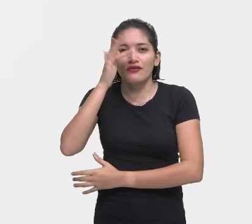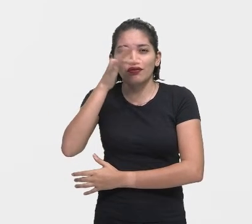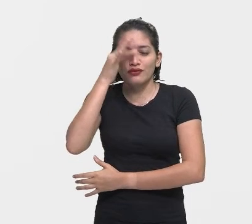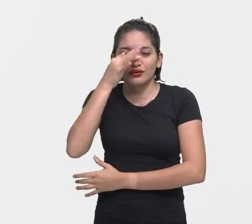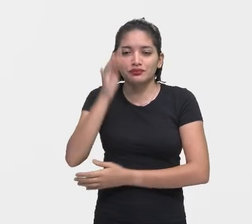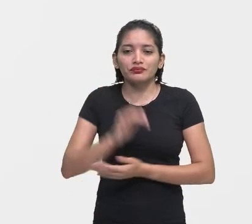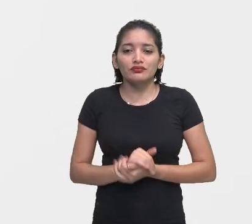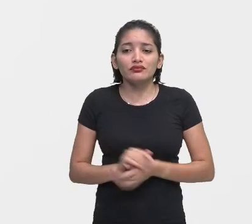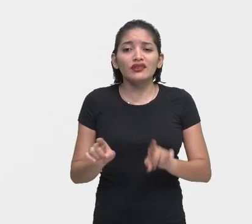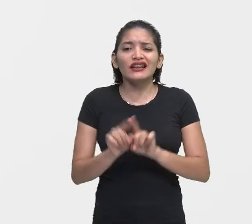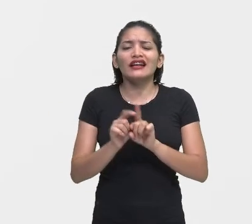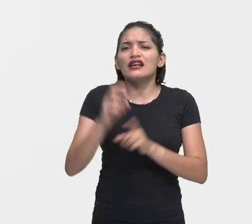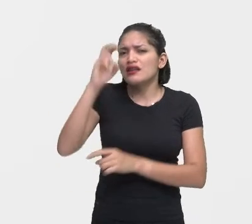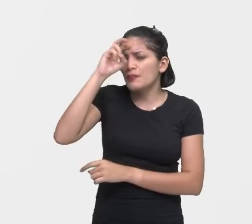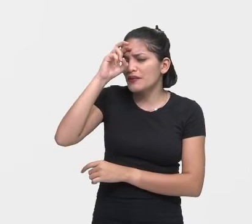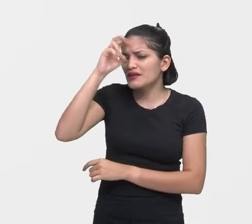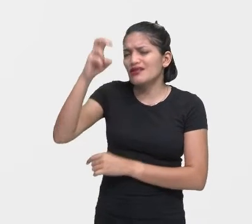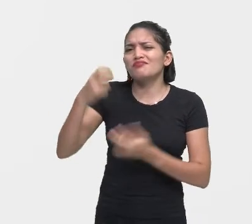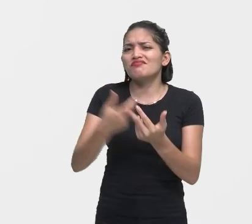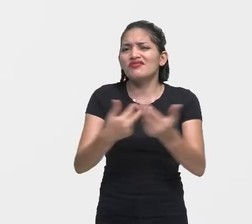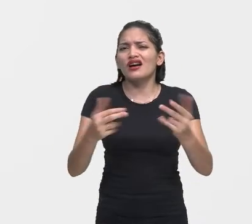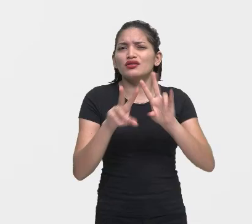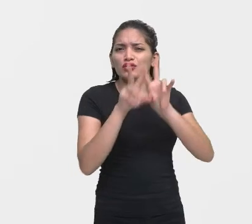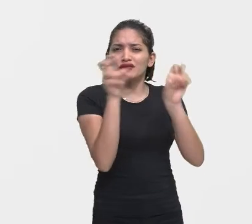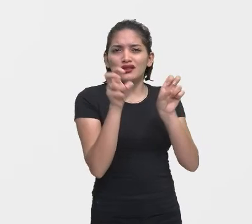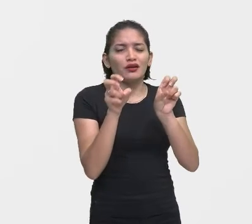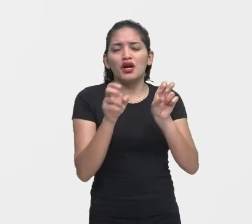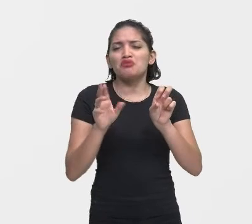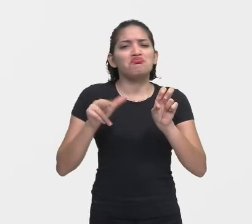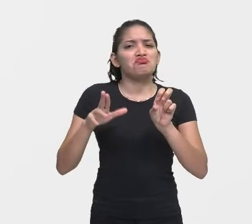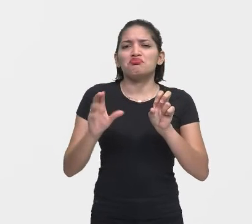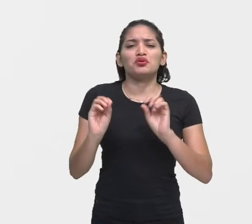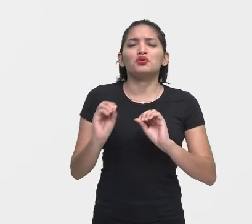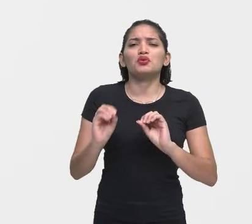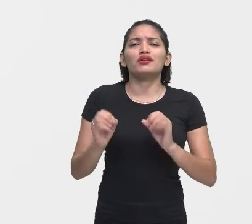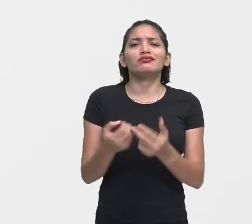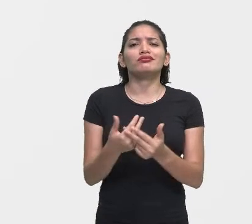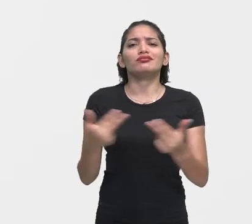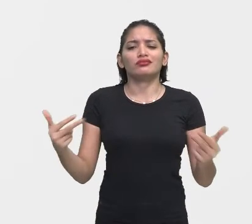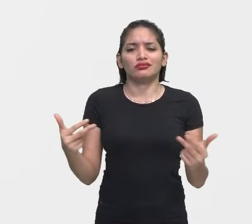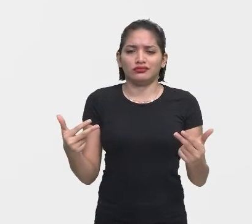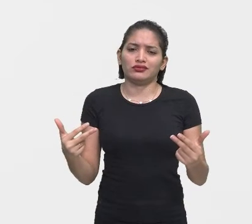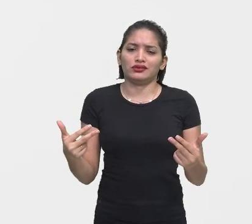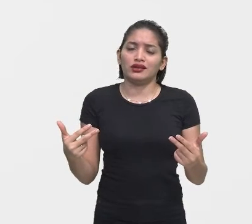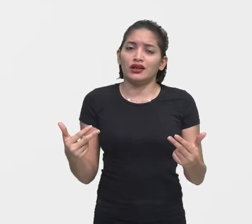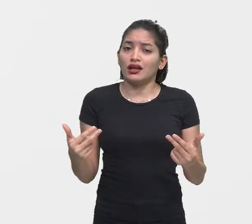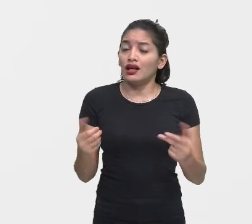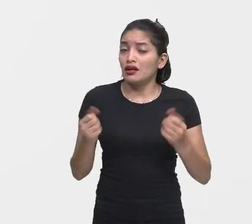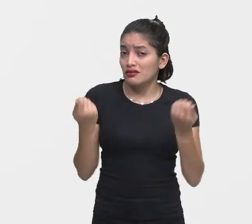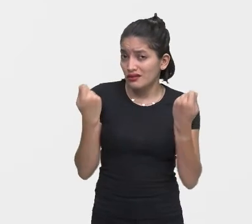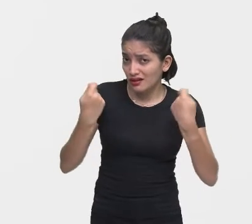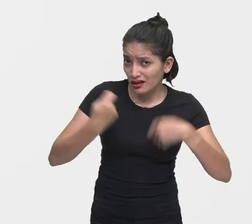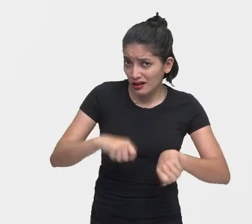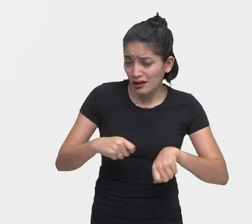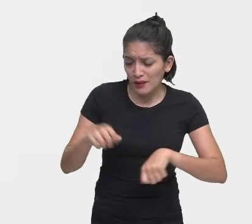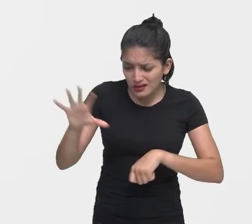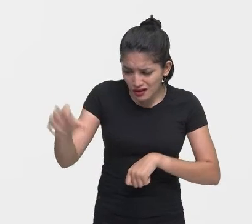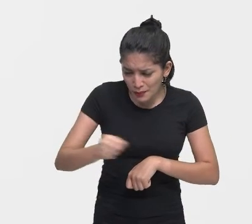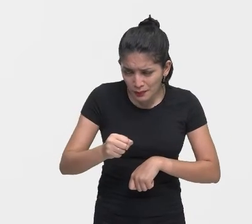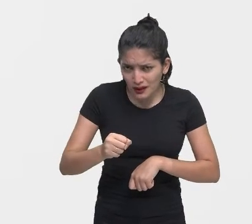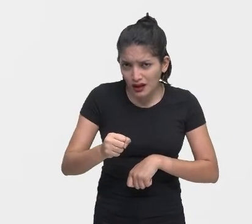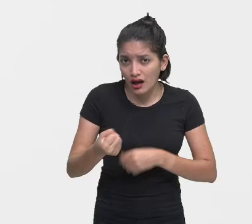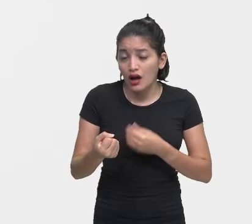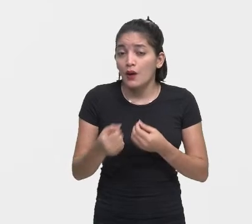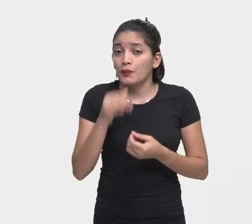Toda a sabedoria a respeito das coisas nunca foi coisa em que pudesse pegar,